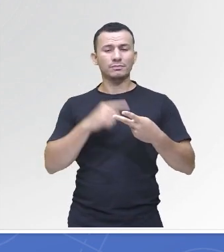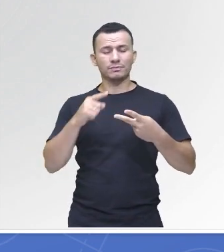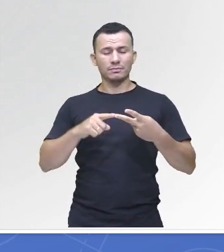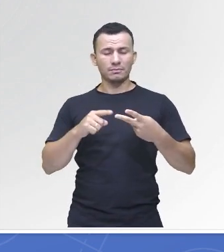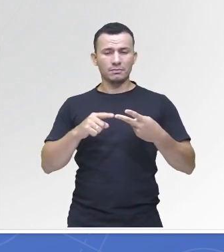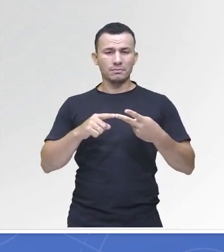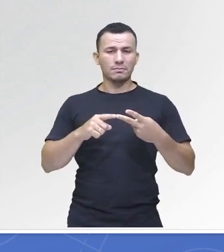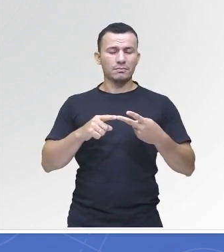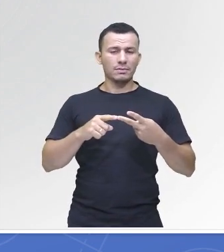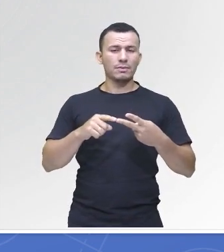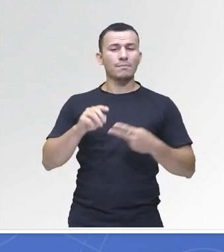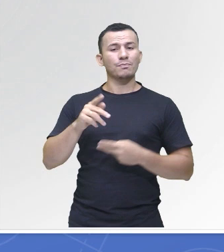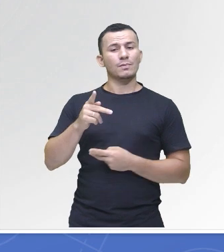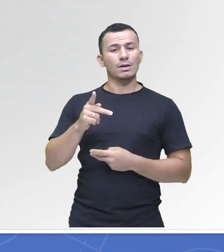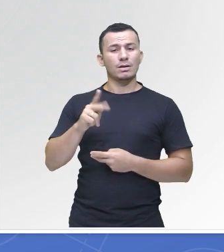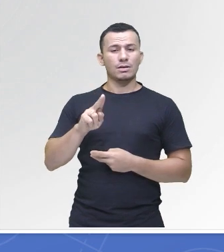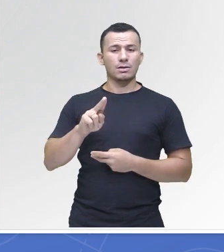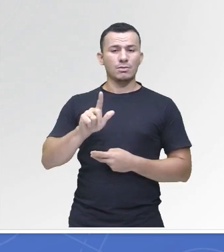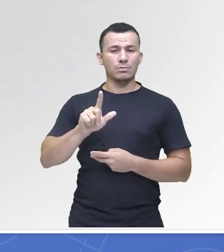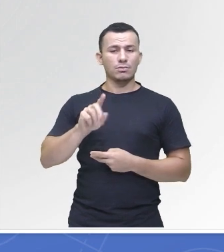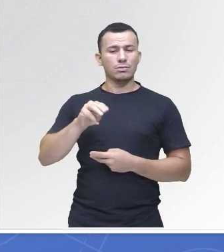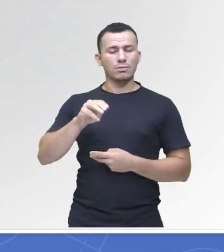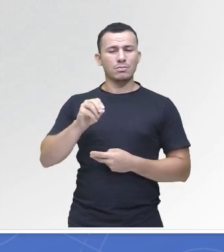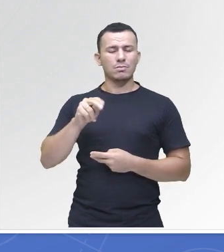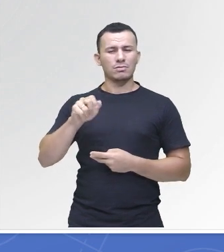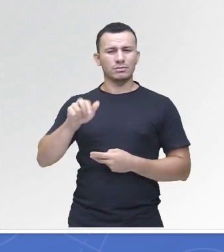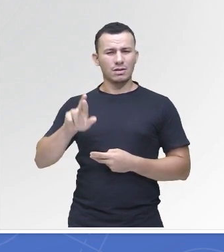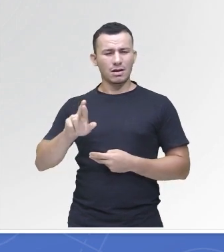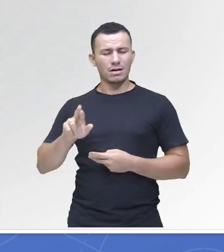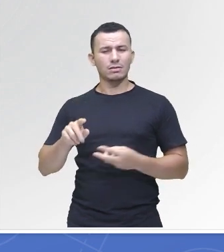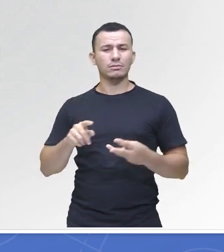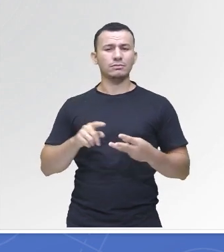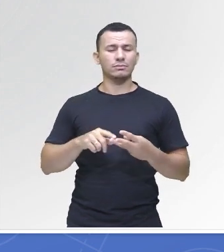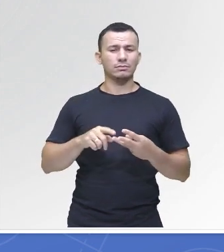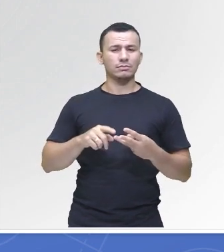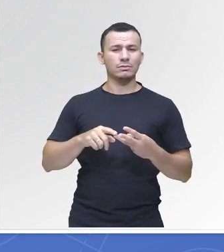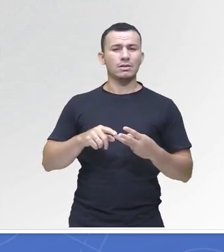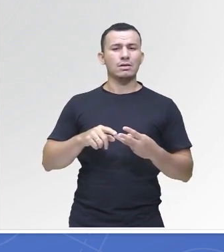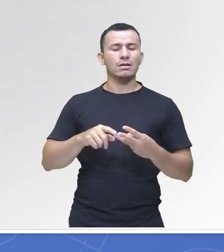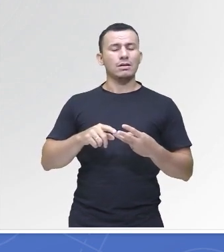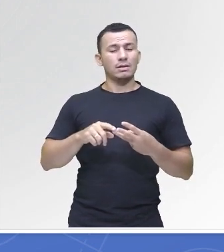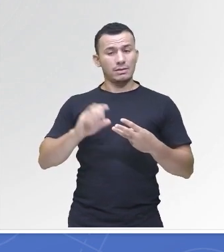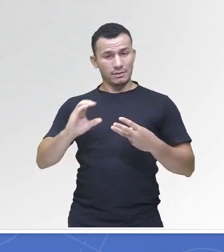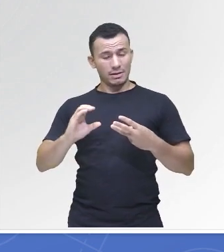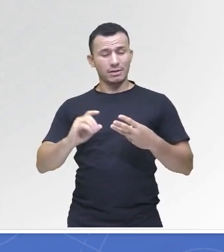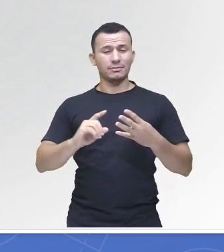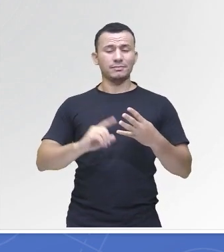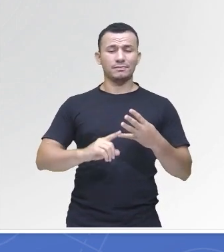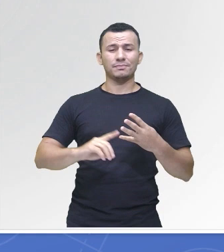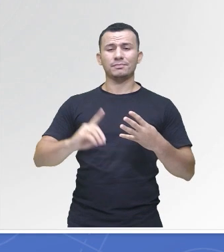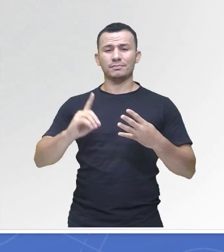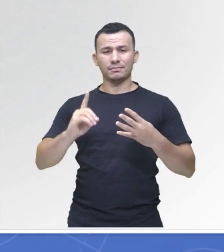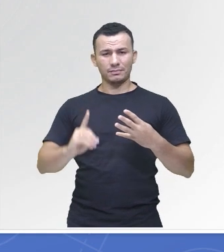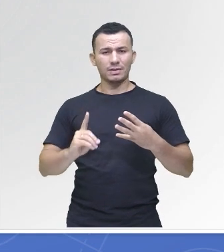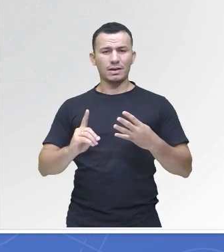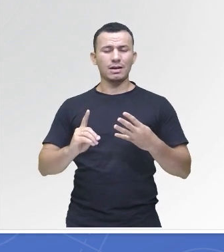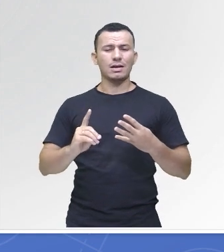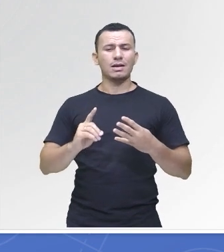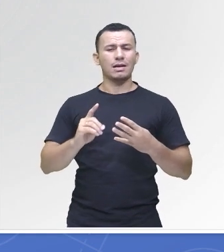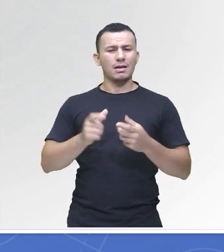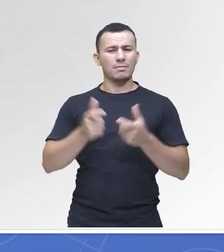artéria pulmonar e veia pulmonar. C, veia pulmonar e artéria pulmonar. D, que foi a grande